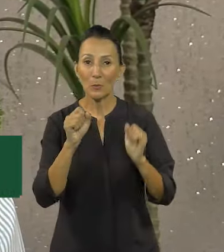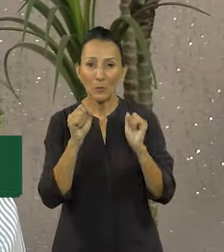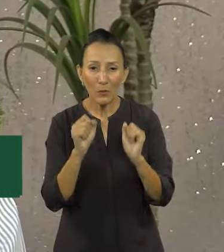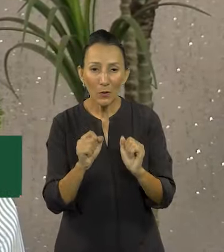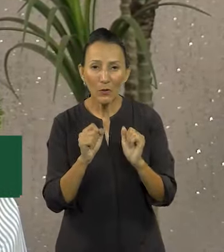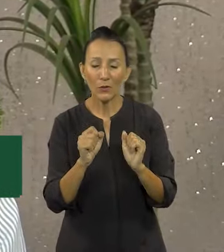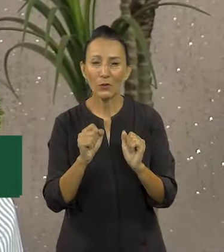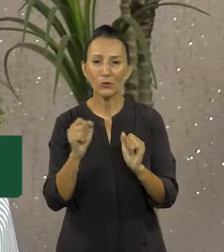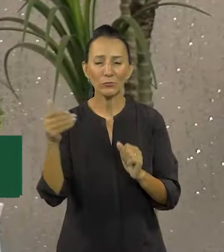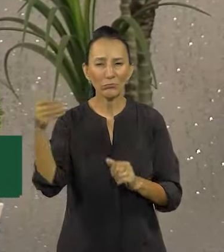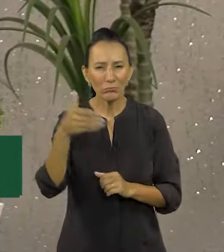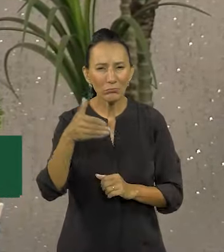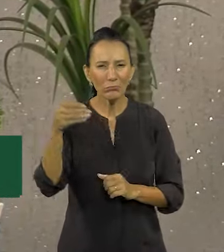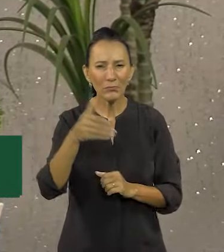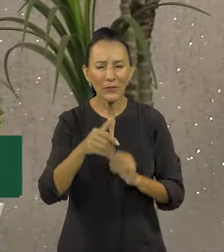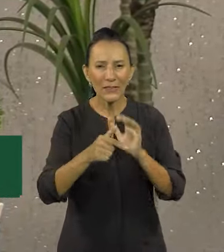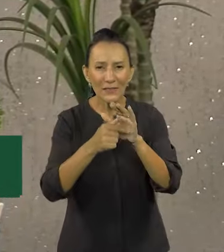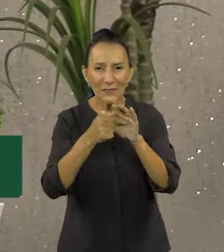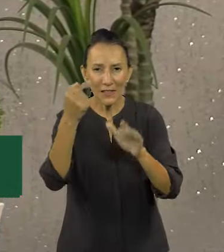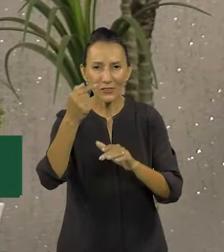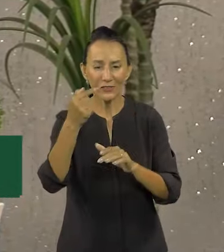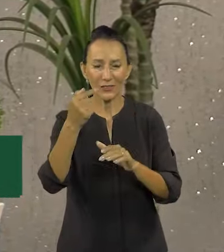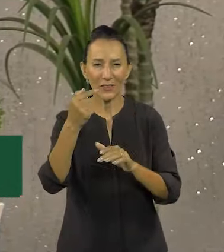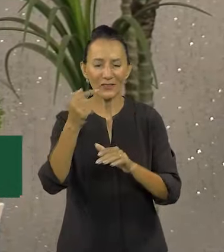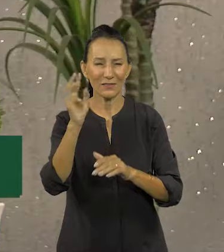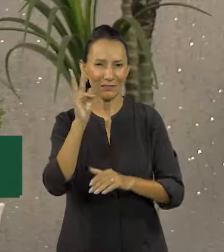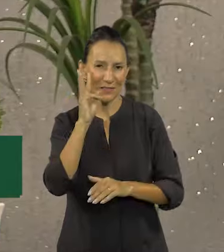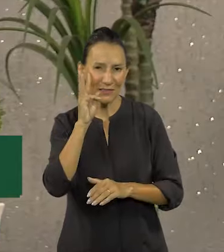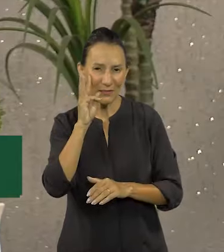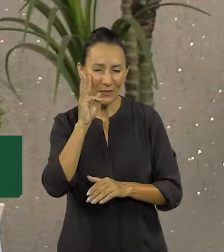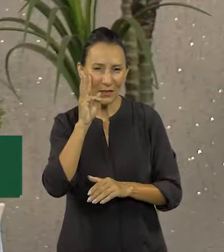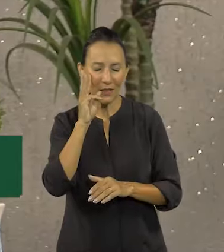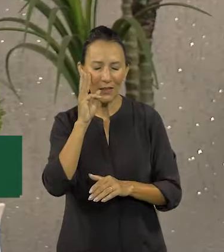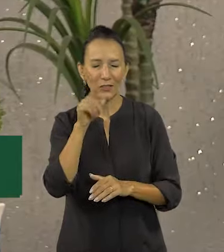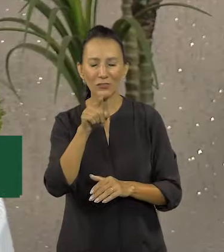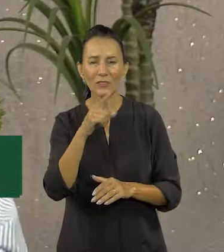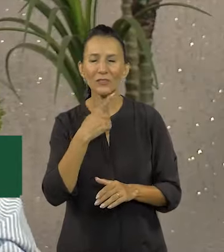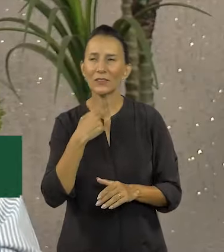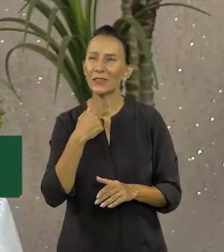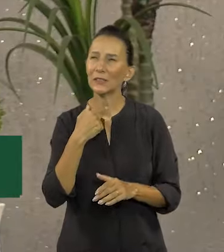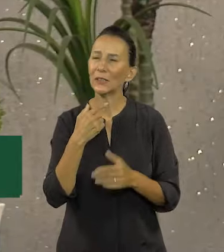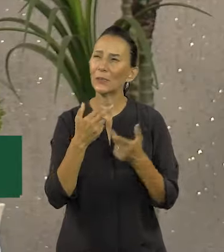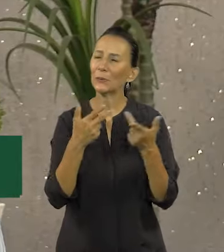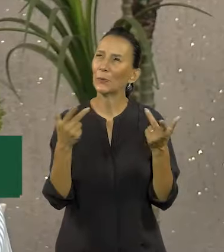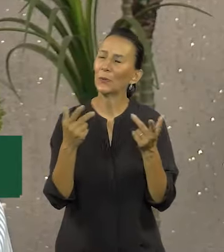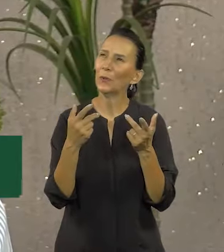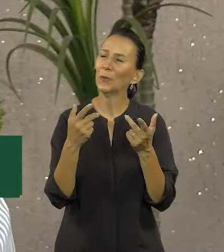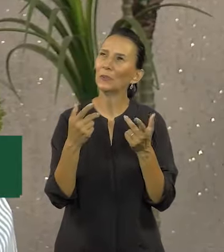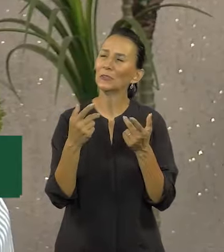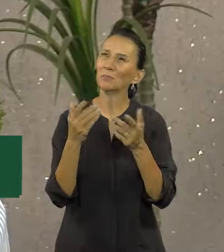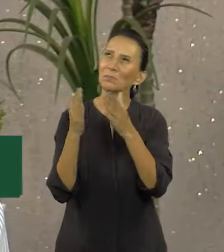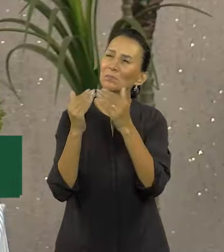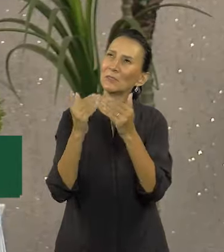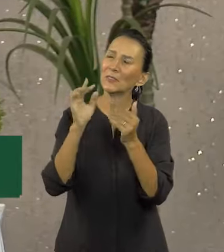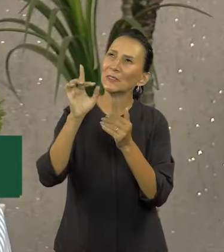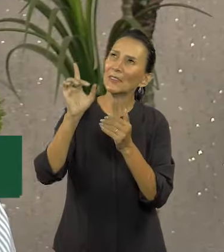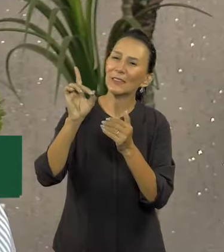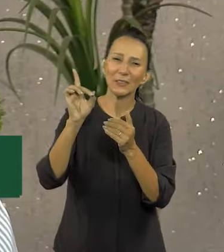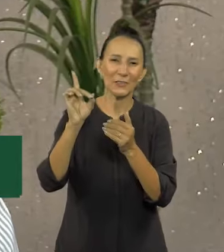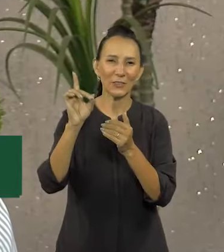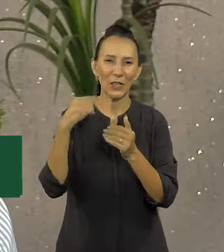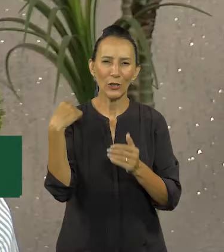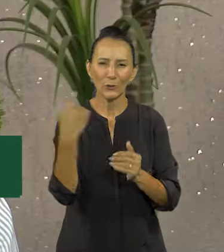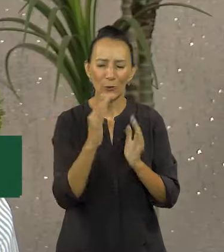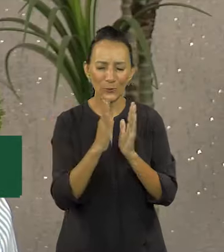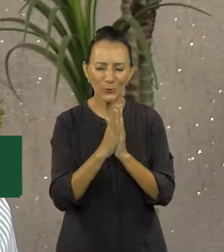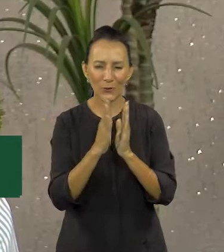campanha de sete terças-feiras por um propósito específico E aí a gente vai orar Vamos nos unir em oração